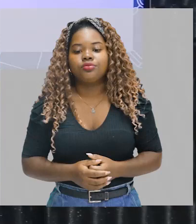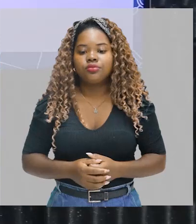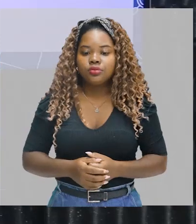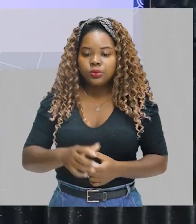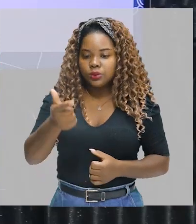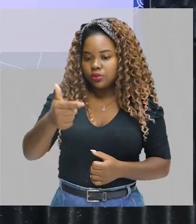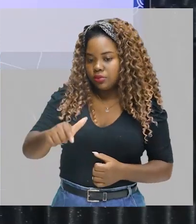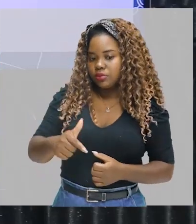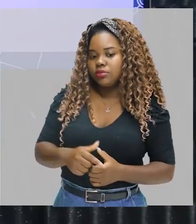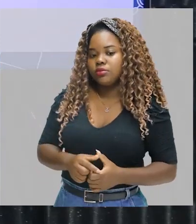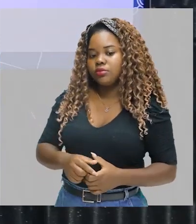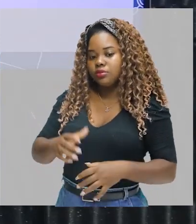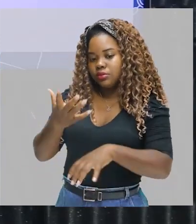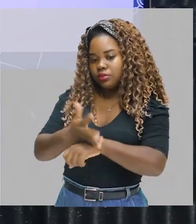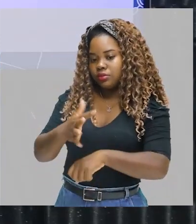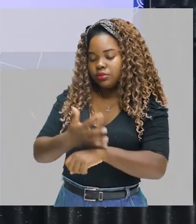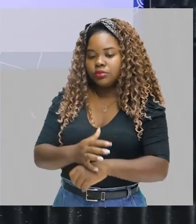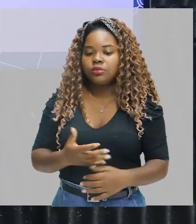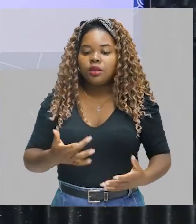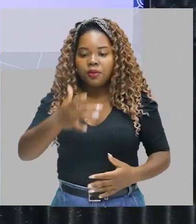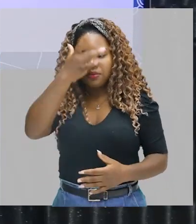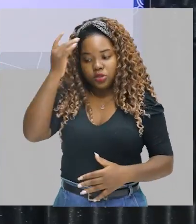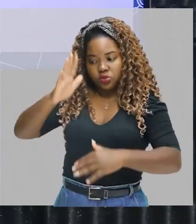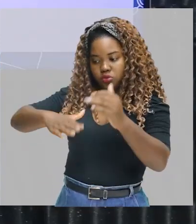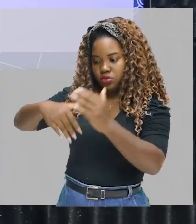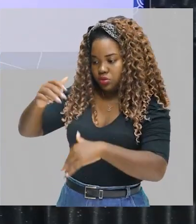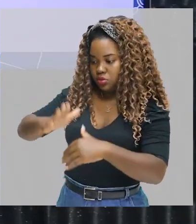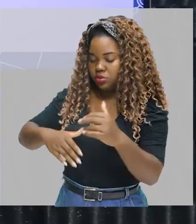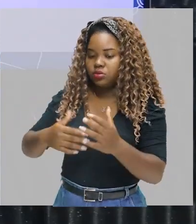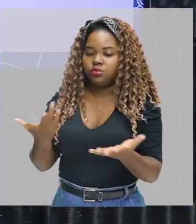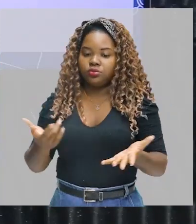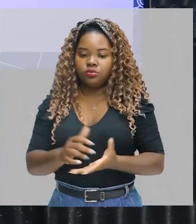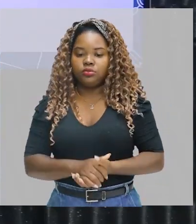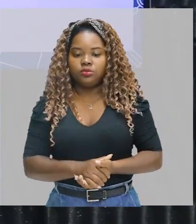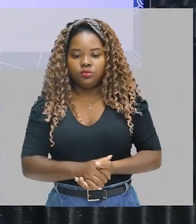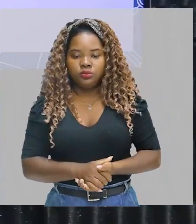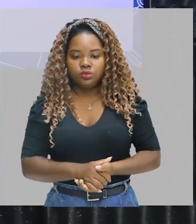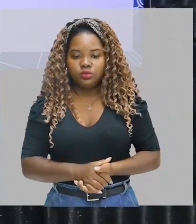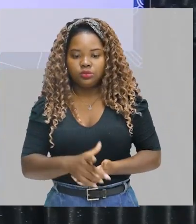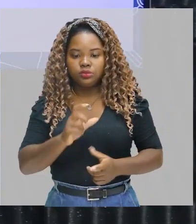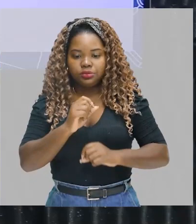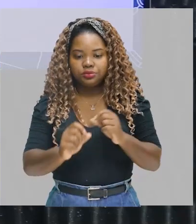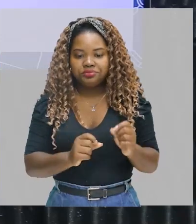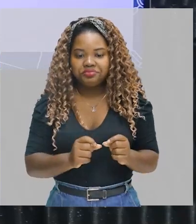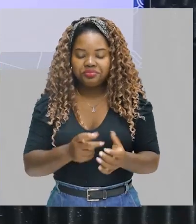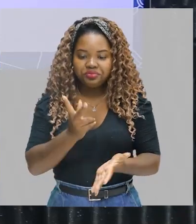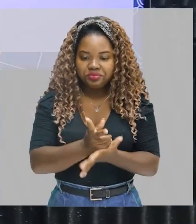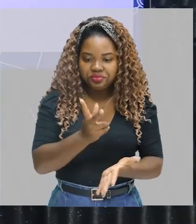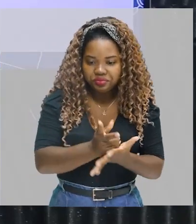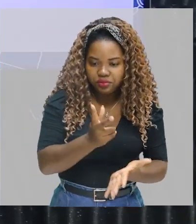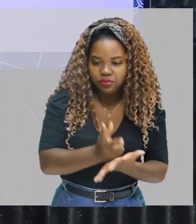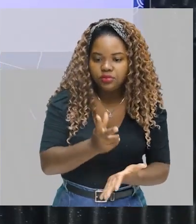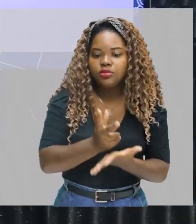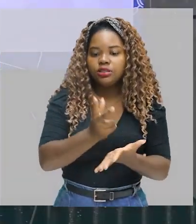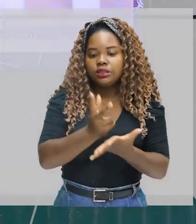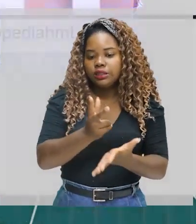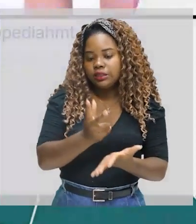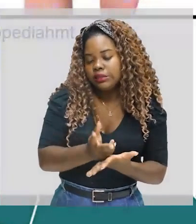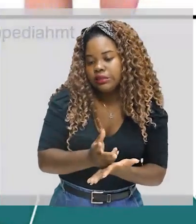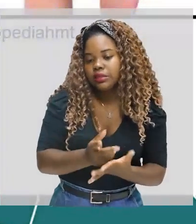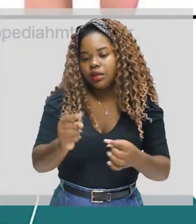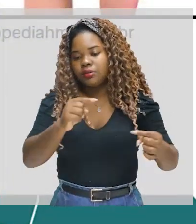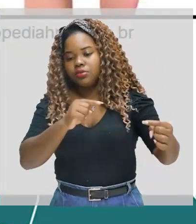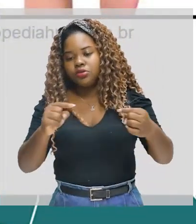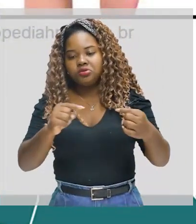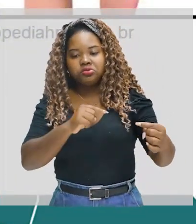No caso de um atleta de alto rendimento, manter-se em forma significativa, disputar mais